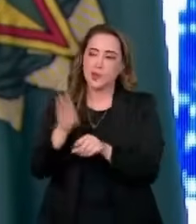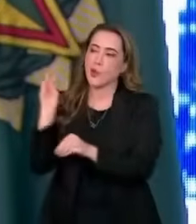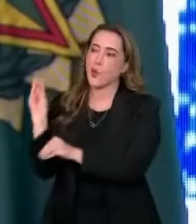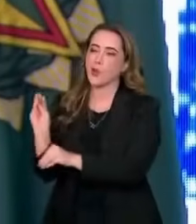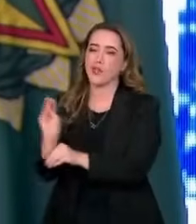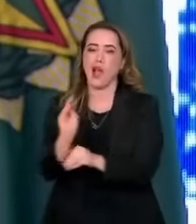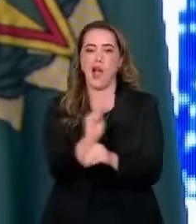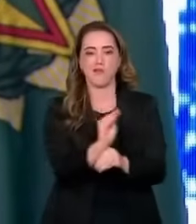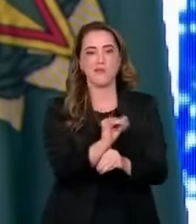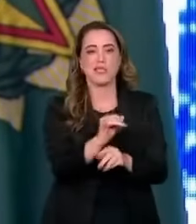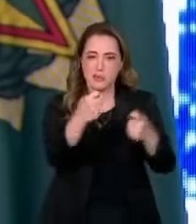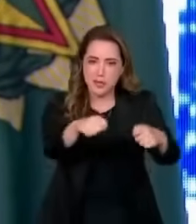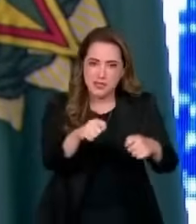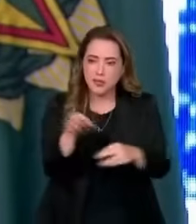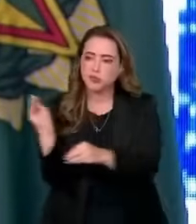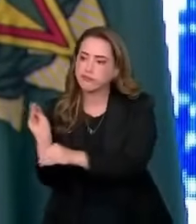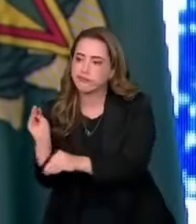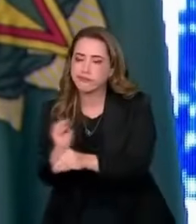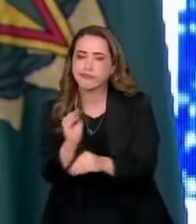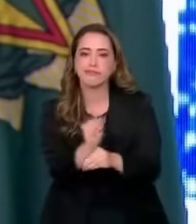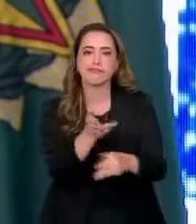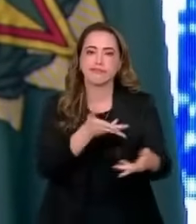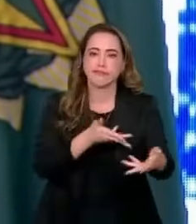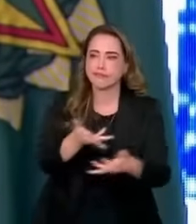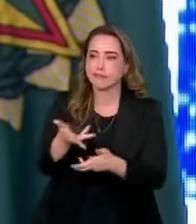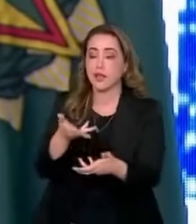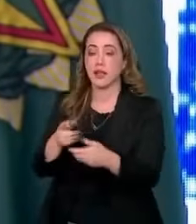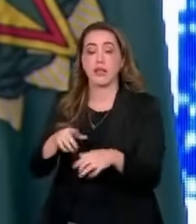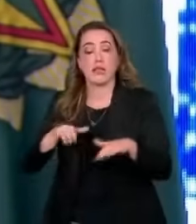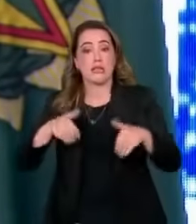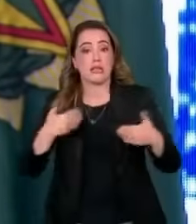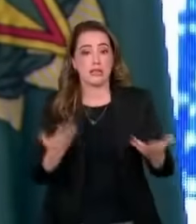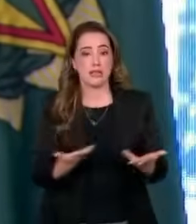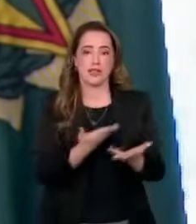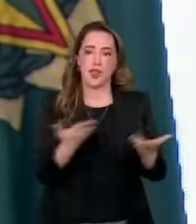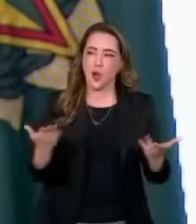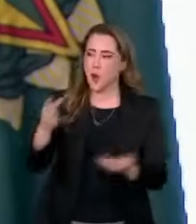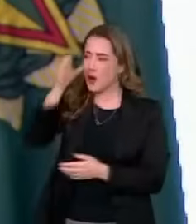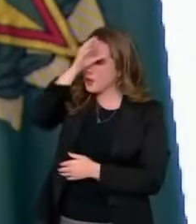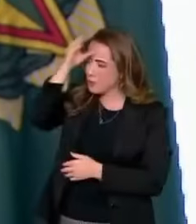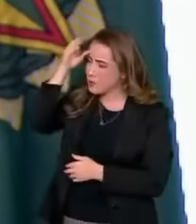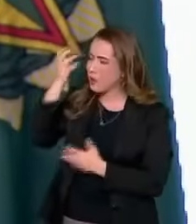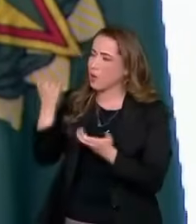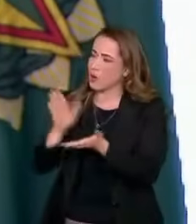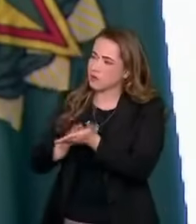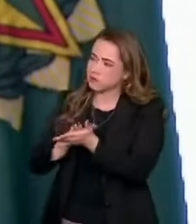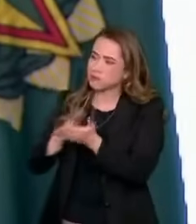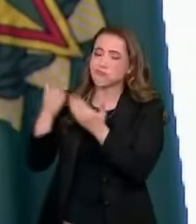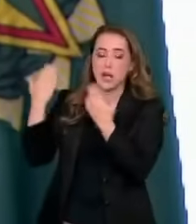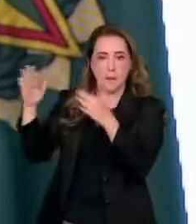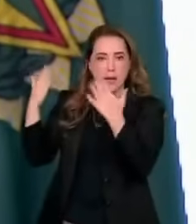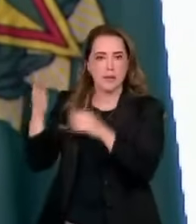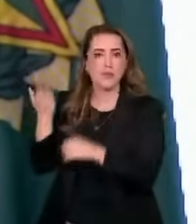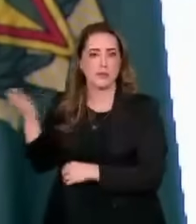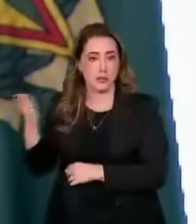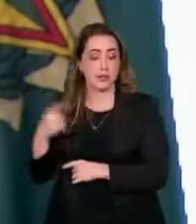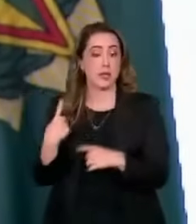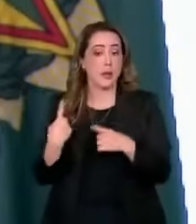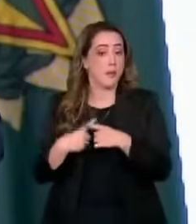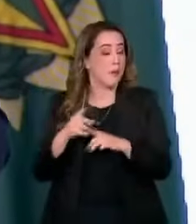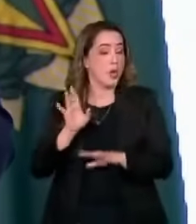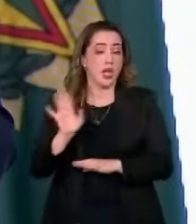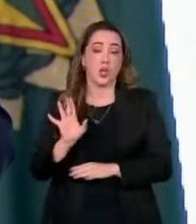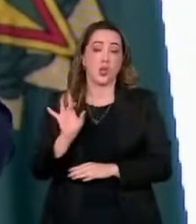de quem precisa dos outros. Portanto, Kemira, eu queria te dar os parabéns. Não é um ato